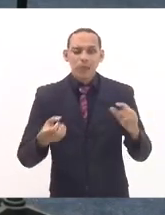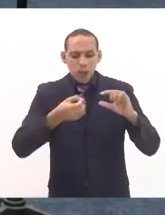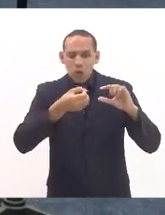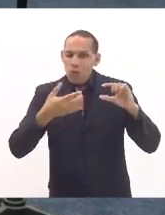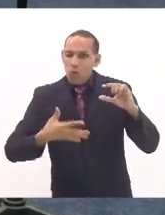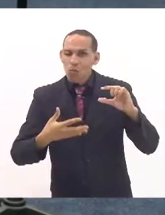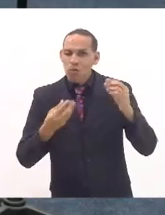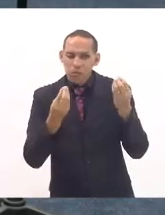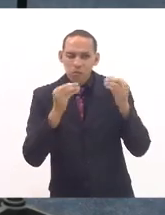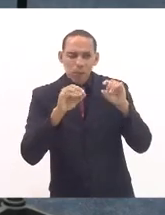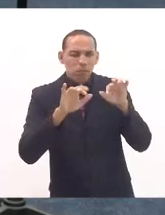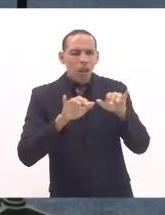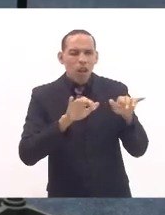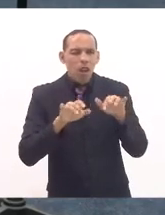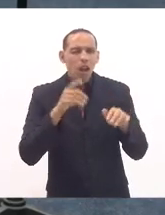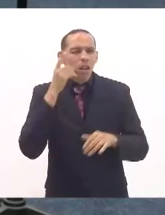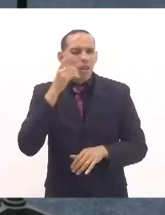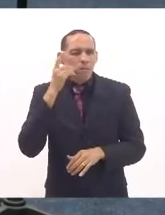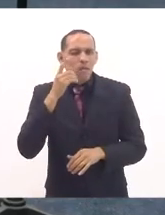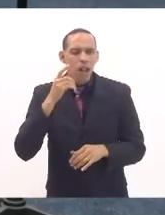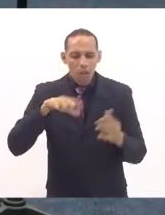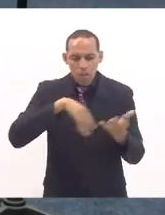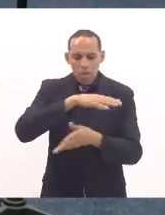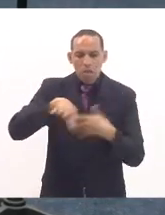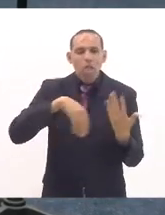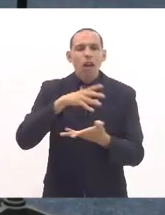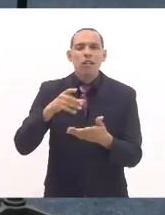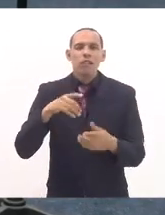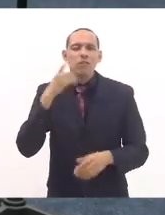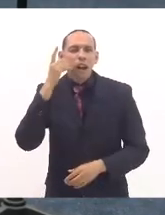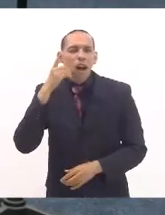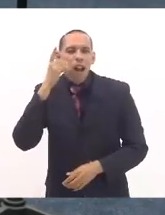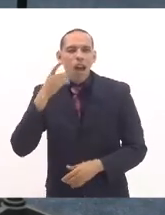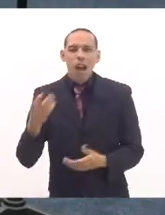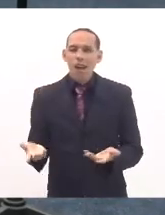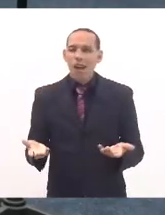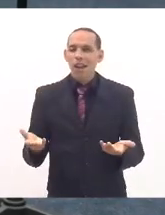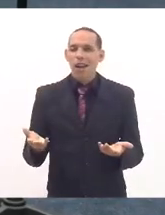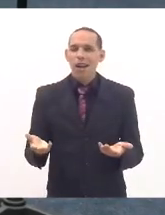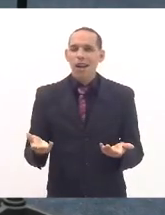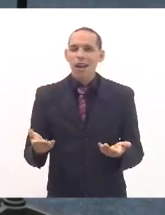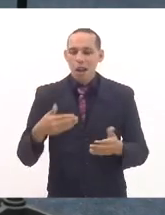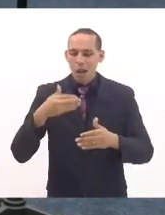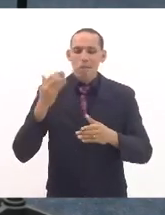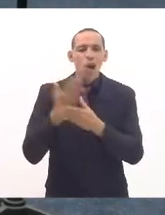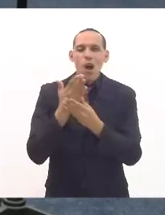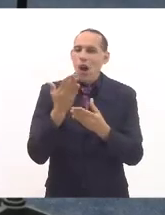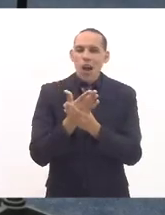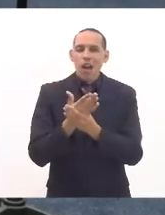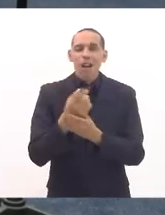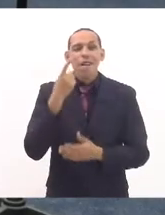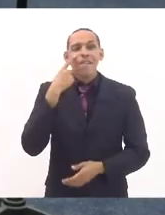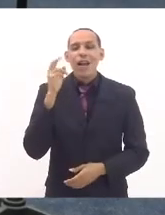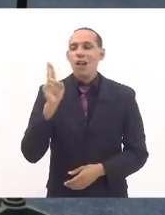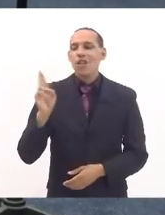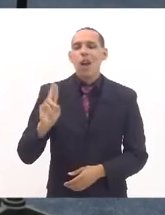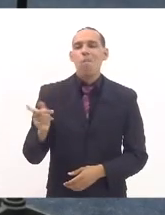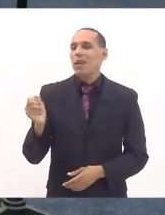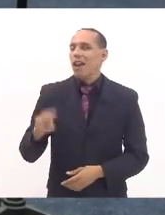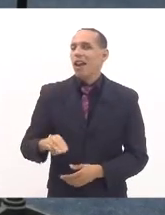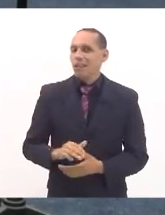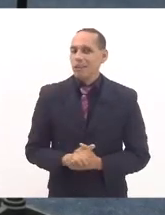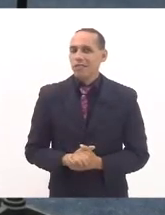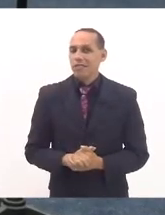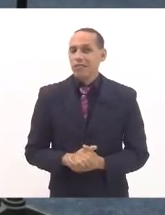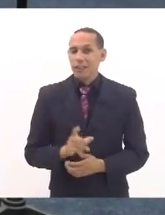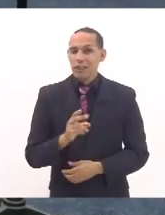nos assistindo, deputado confusão, deputado processo, para ver o nome de quem que vai aparecer.